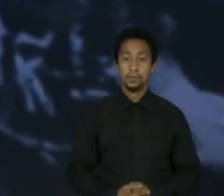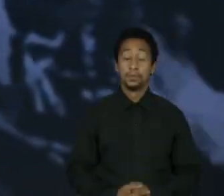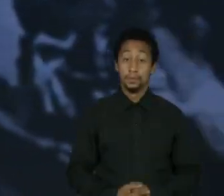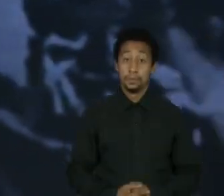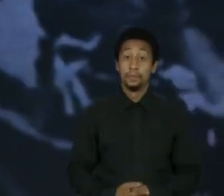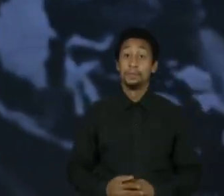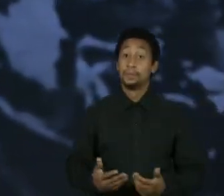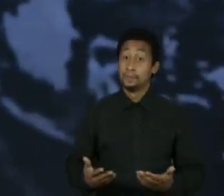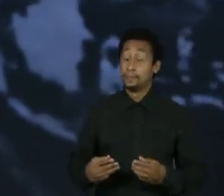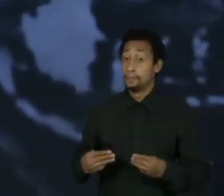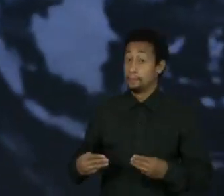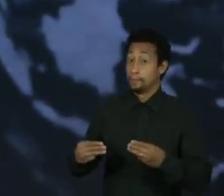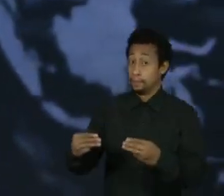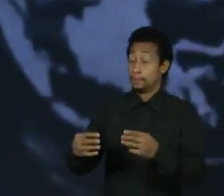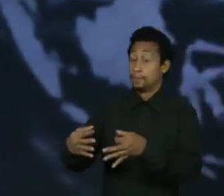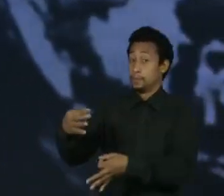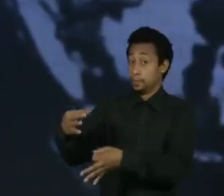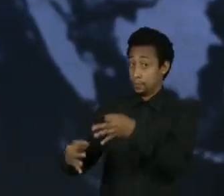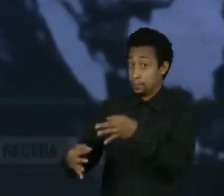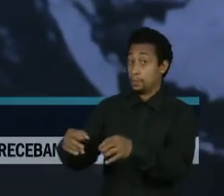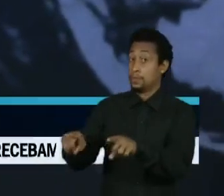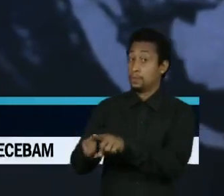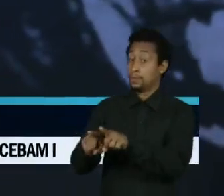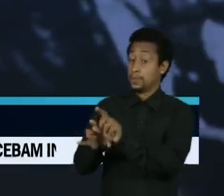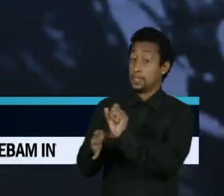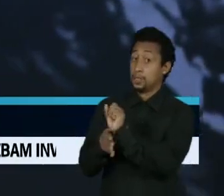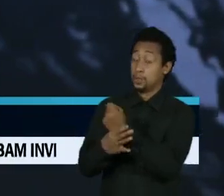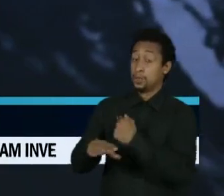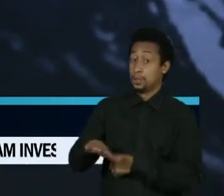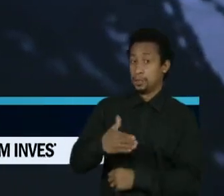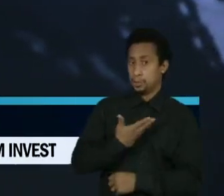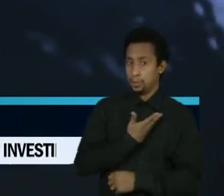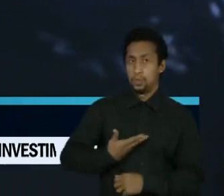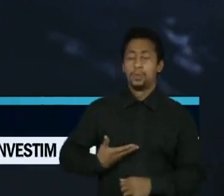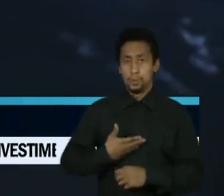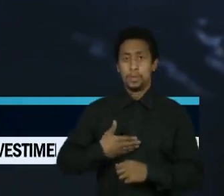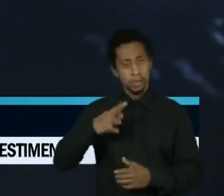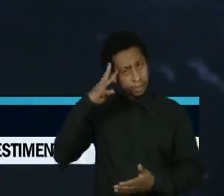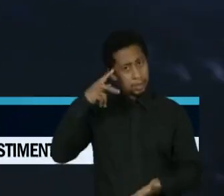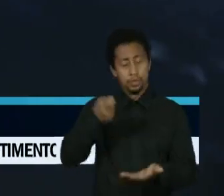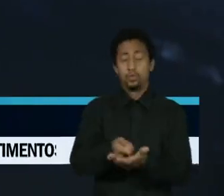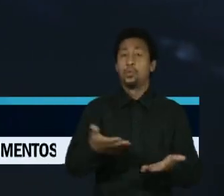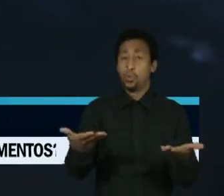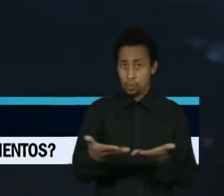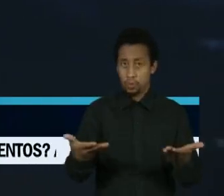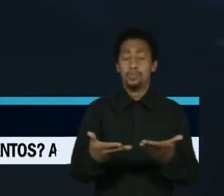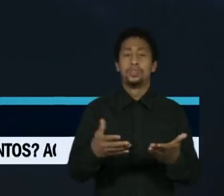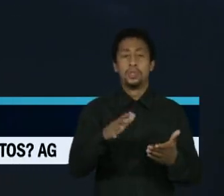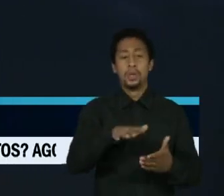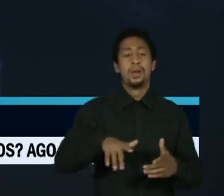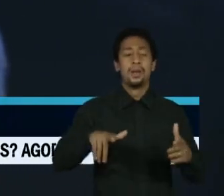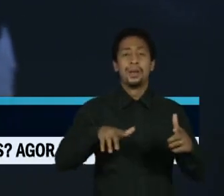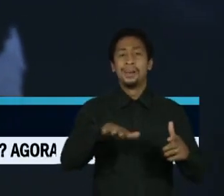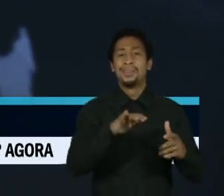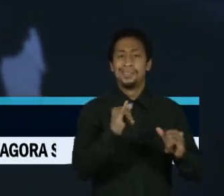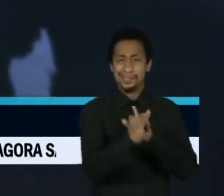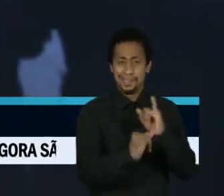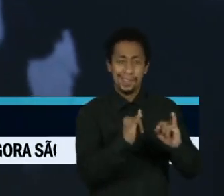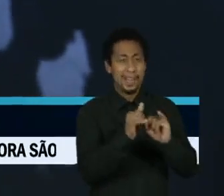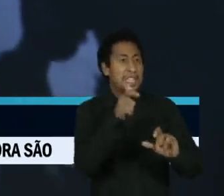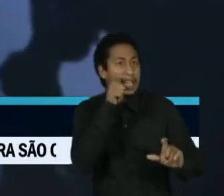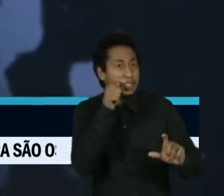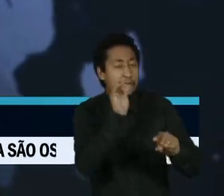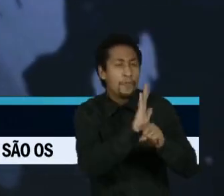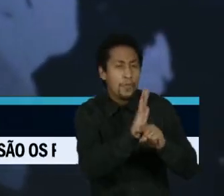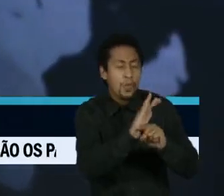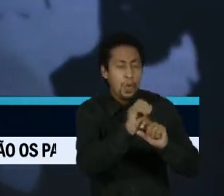O Ministério da Justiça e Segurança Pública determinou hoje que plataformas de streaming e canais com direitos do filme Como Se Tornar o Pior Aluno da